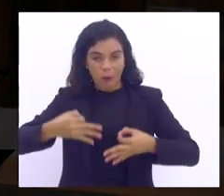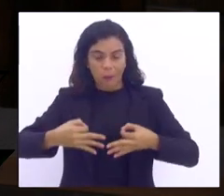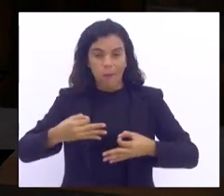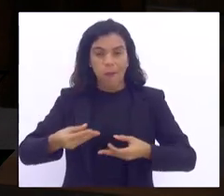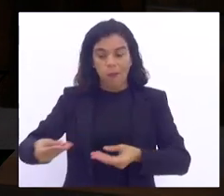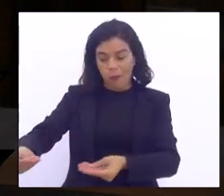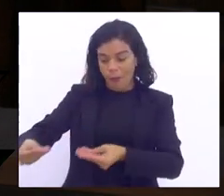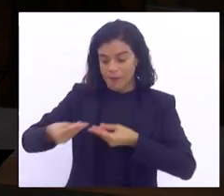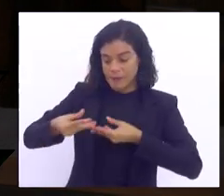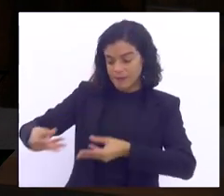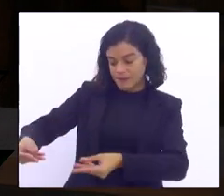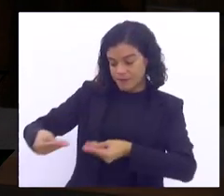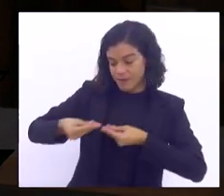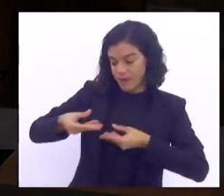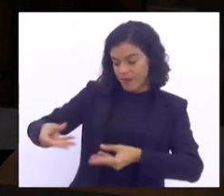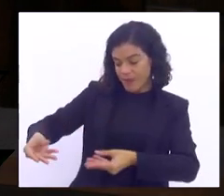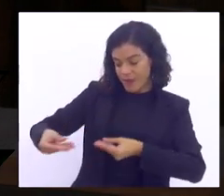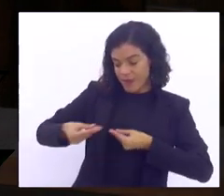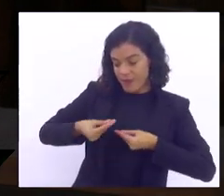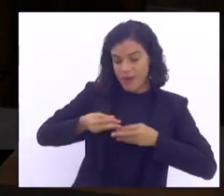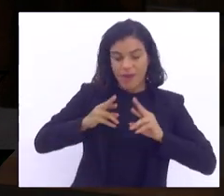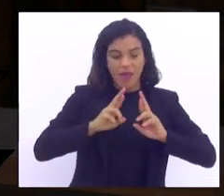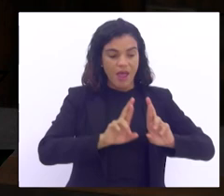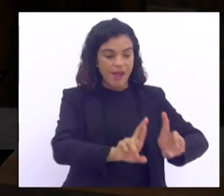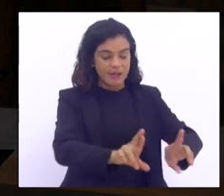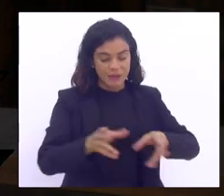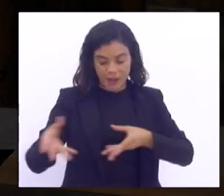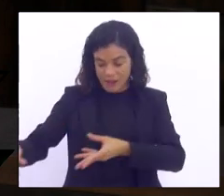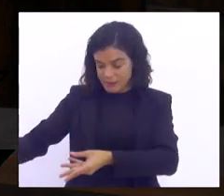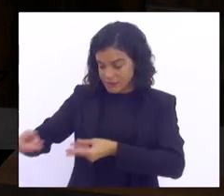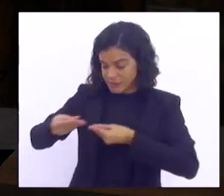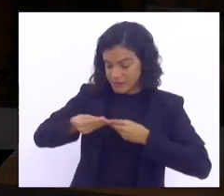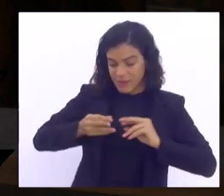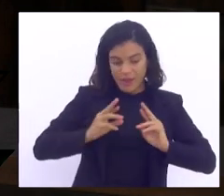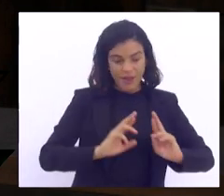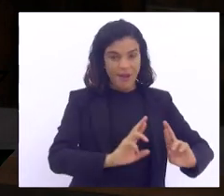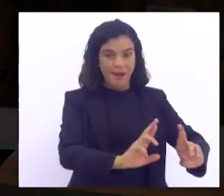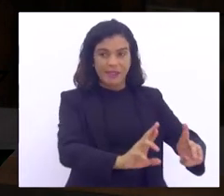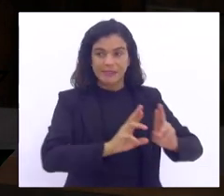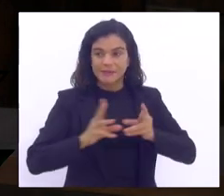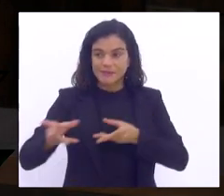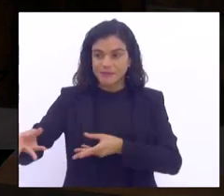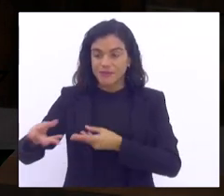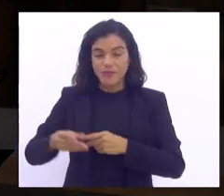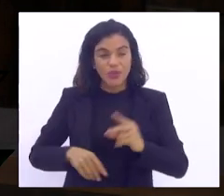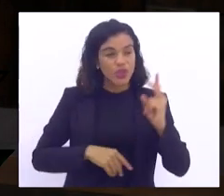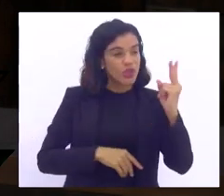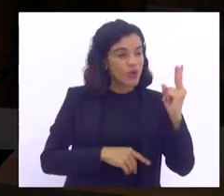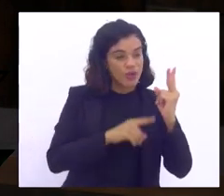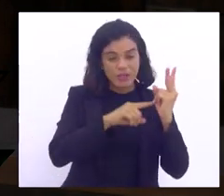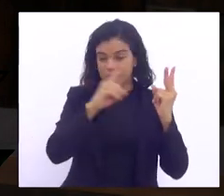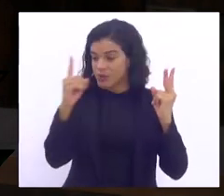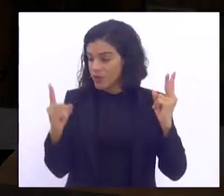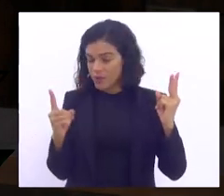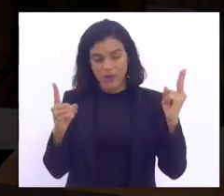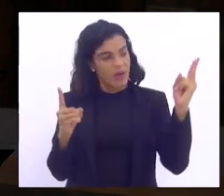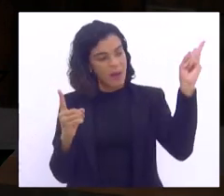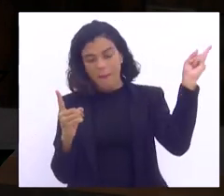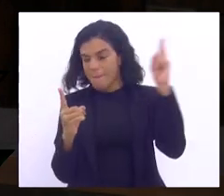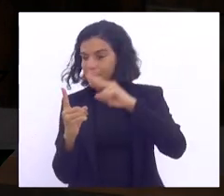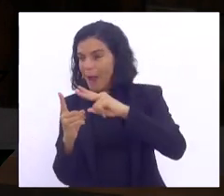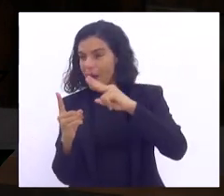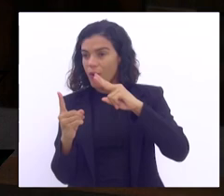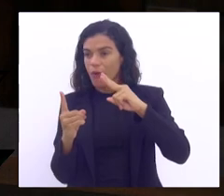recebe entradas e produz resultados, uma calculadora, 2 é maior que 1, uma